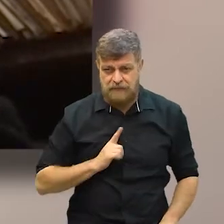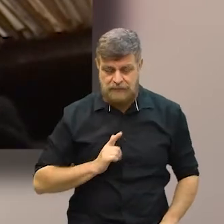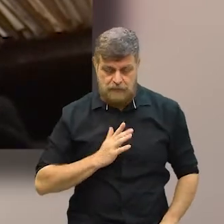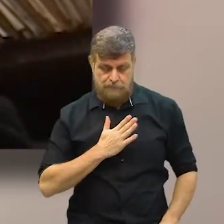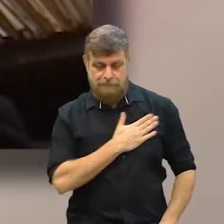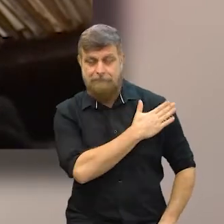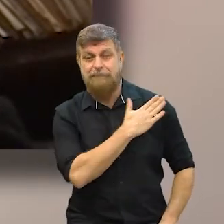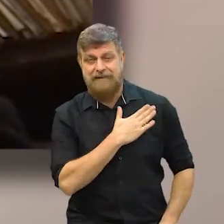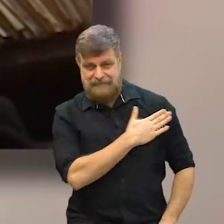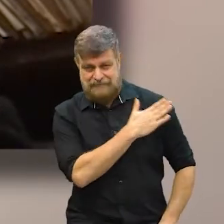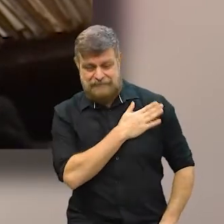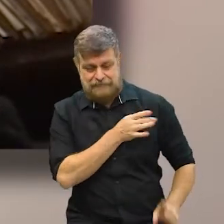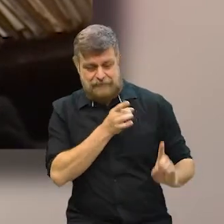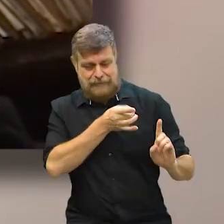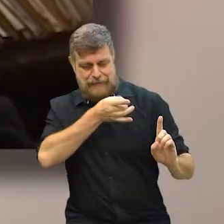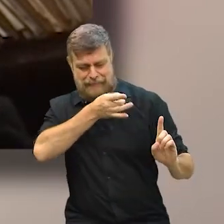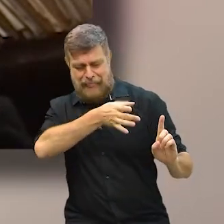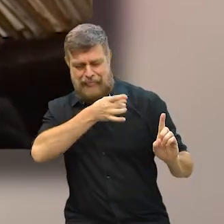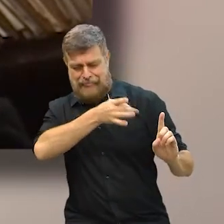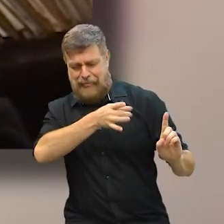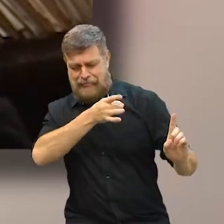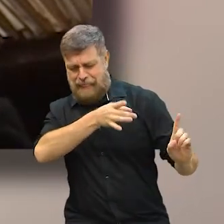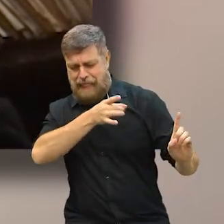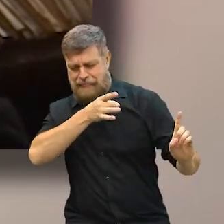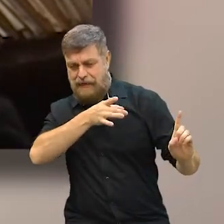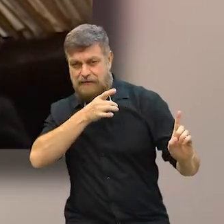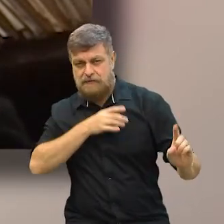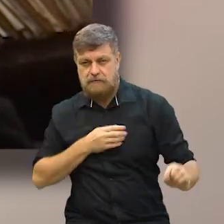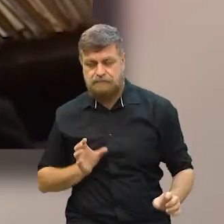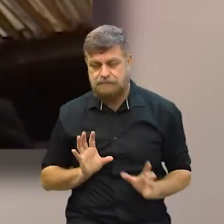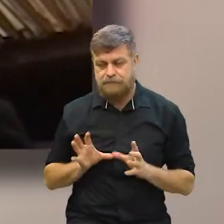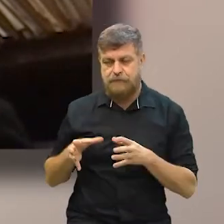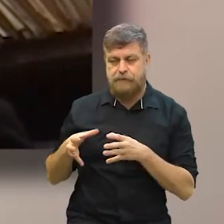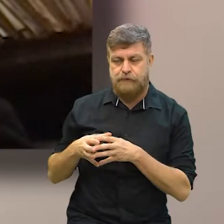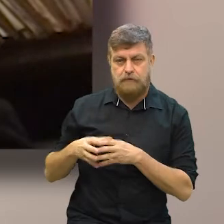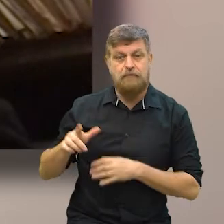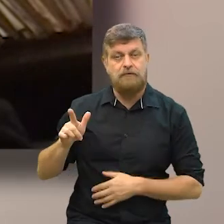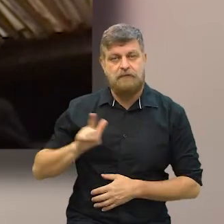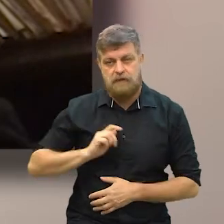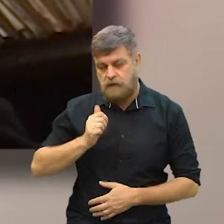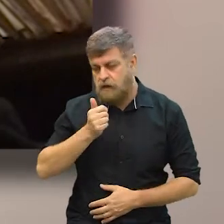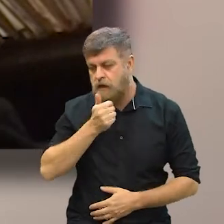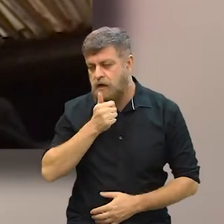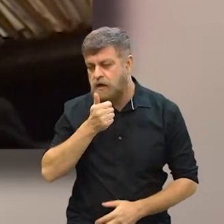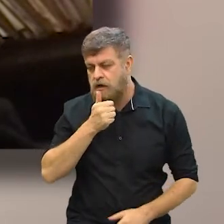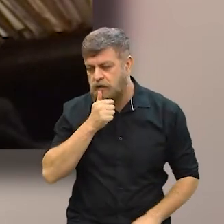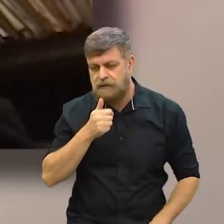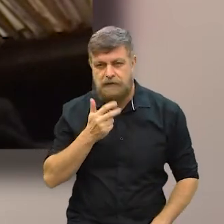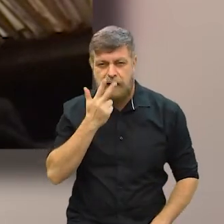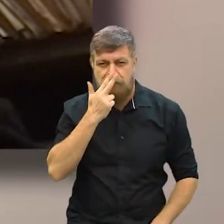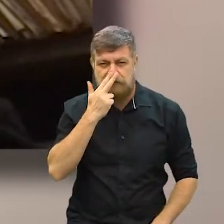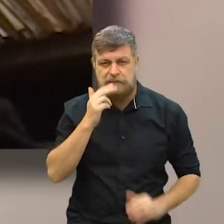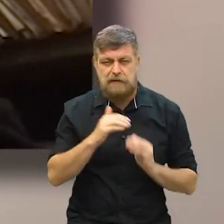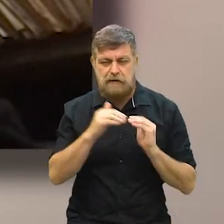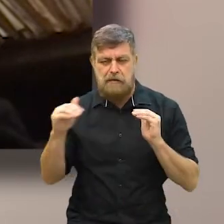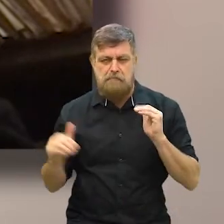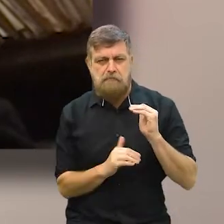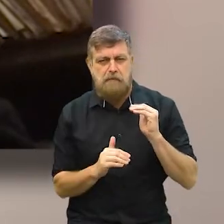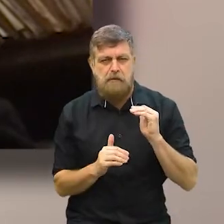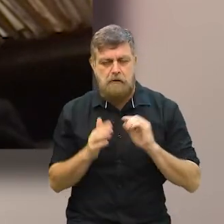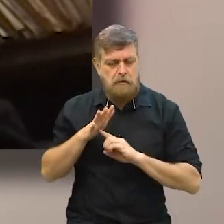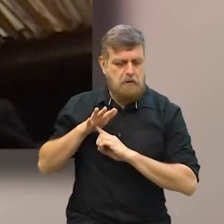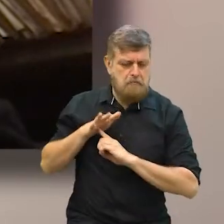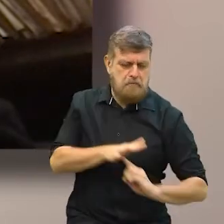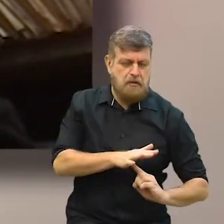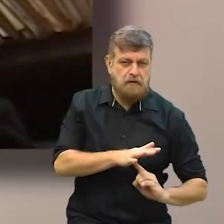grande preconceito que ainda alguns grupos têm como uma discriminação da